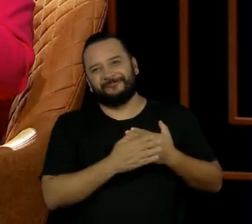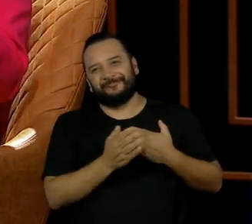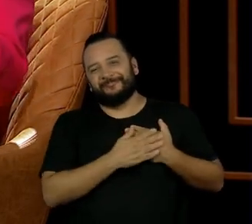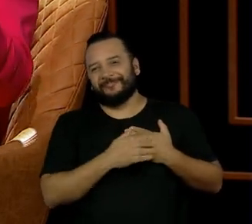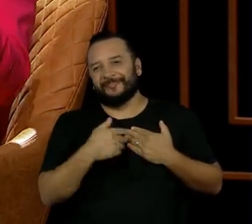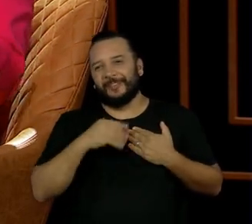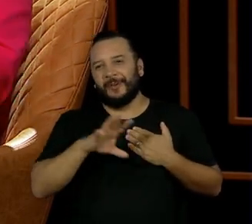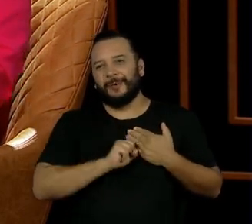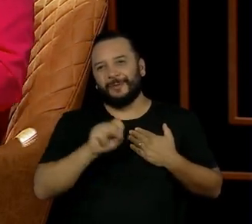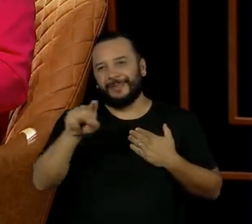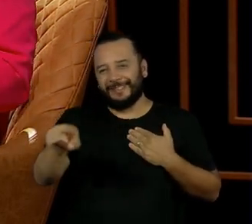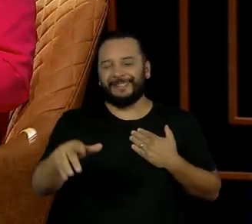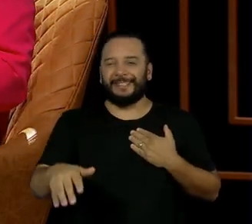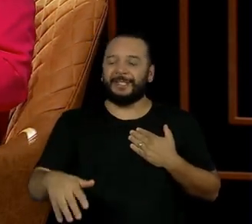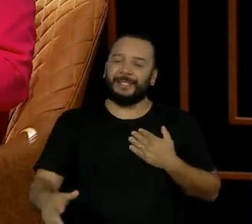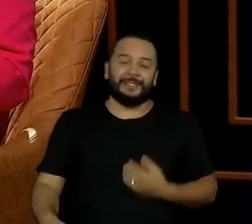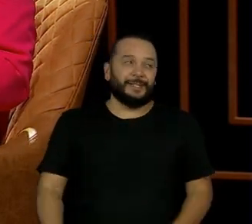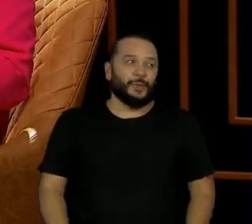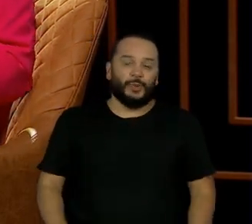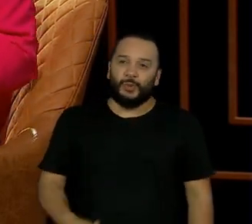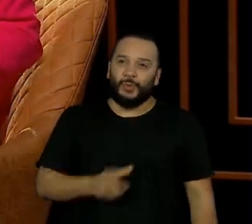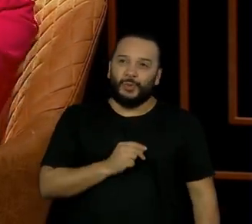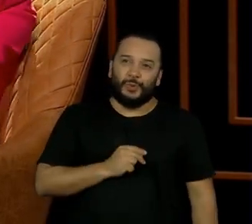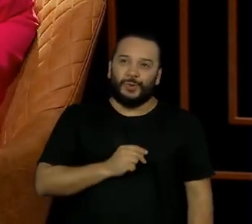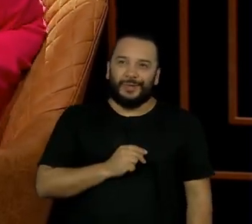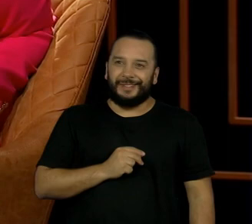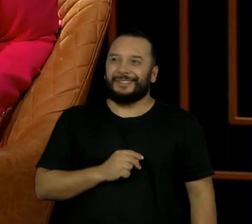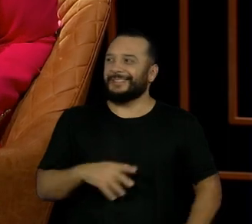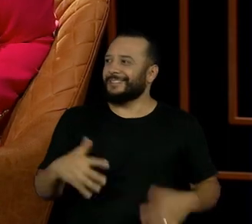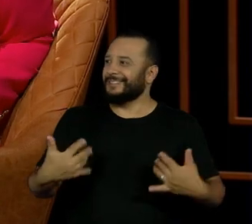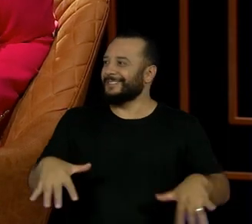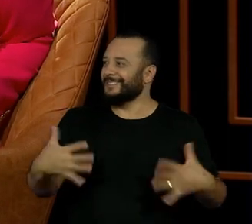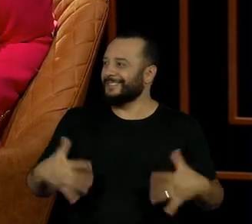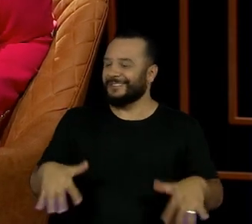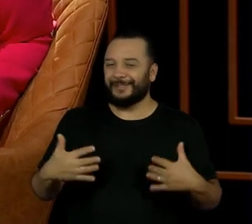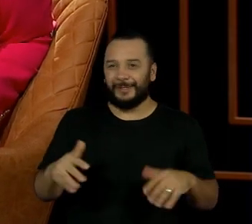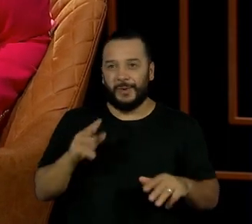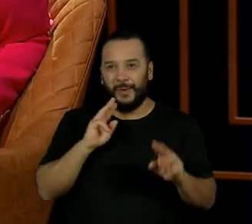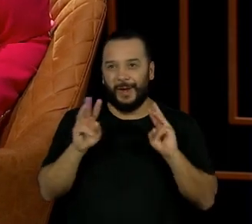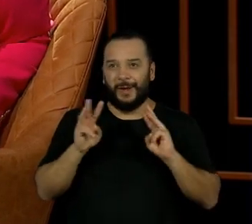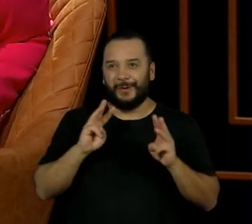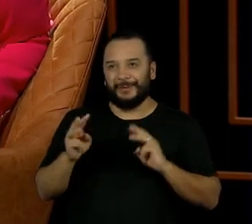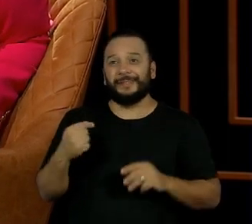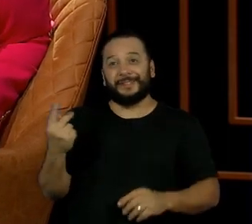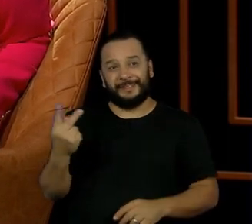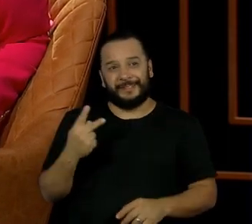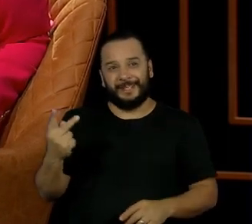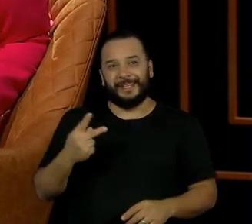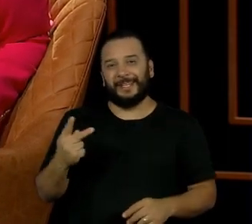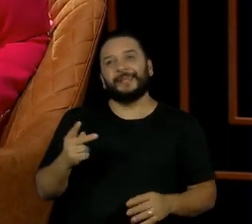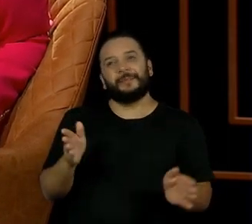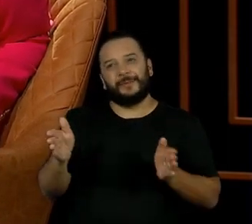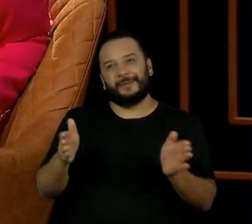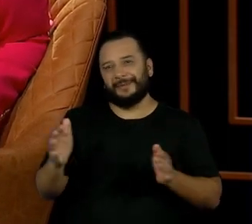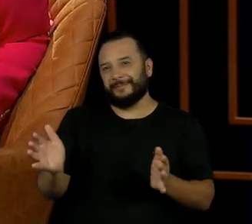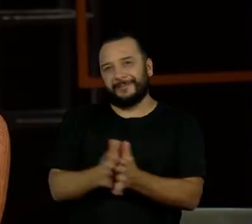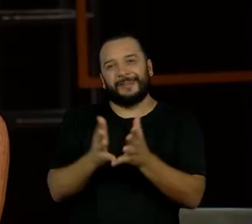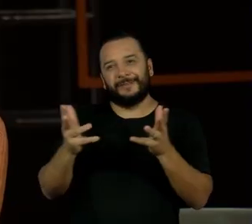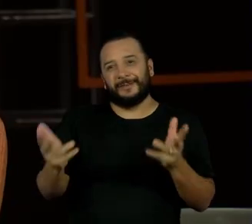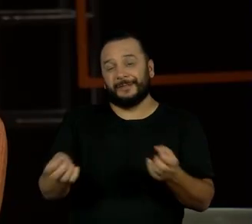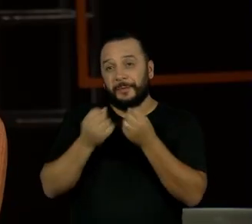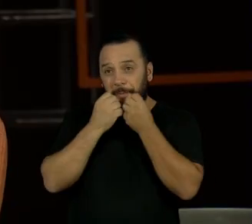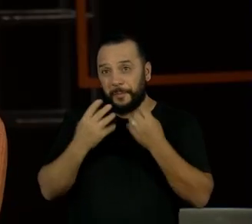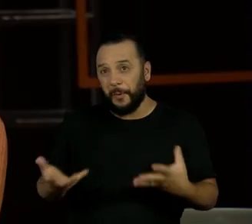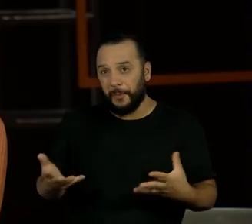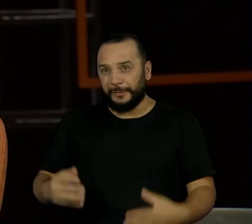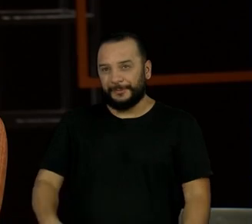caramba a gente viveu coisas incríveis é muito muito bom assim Paula